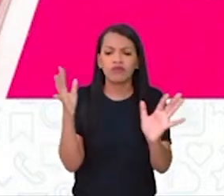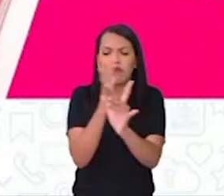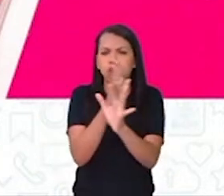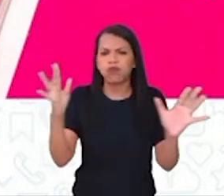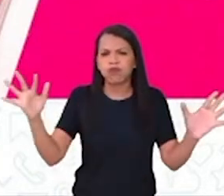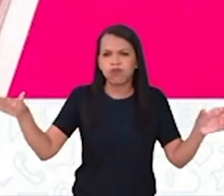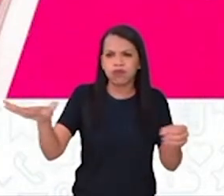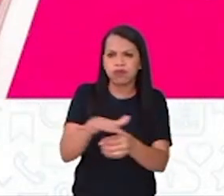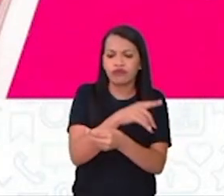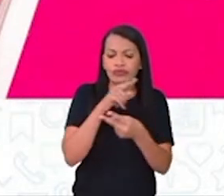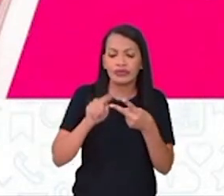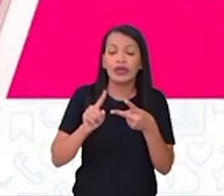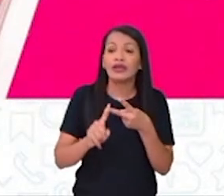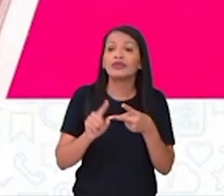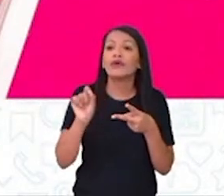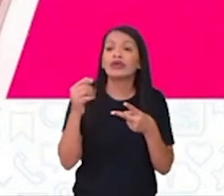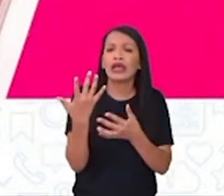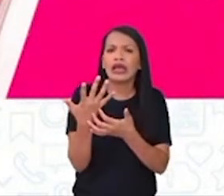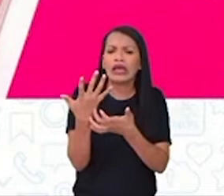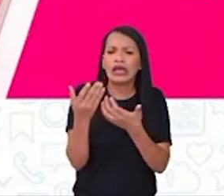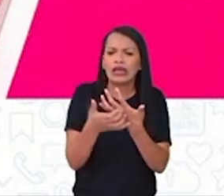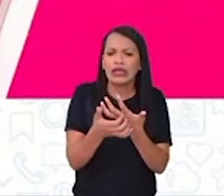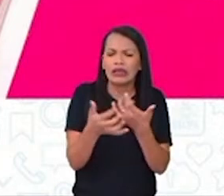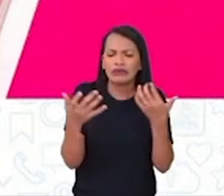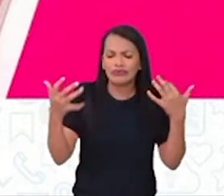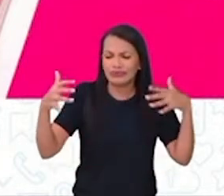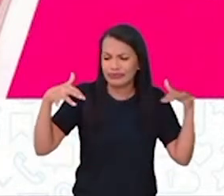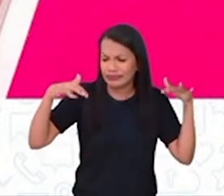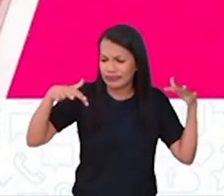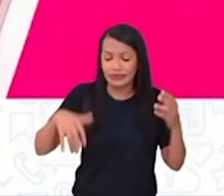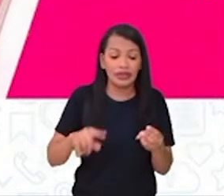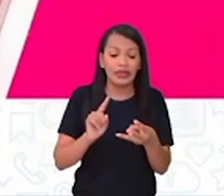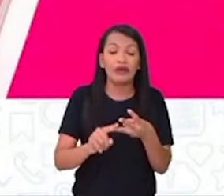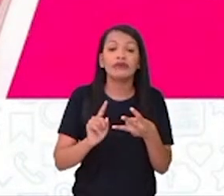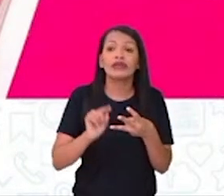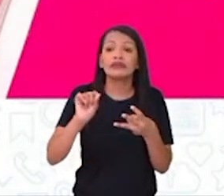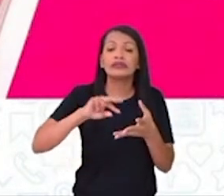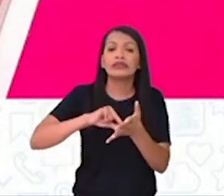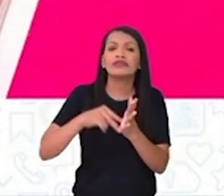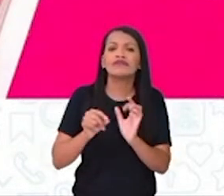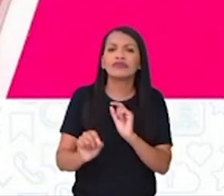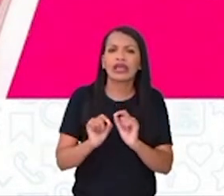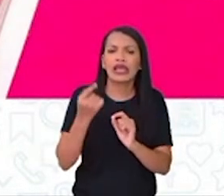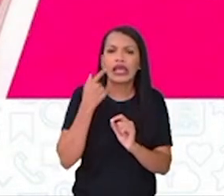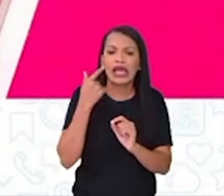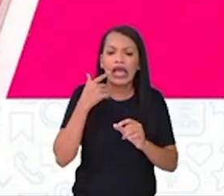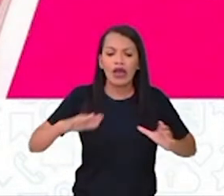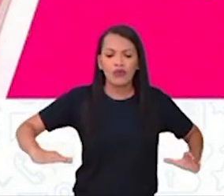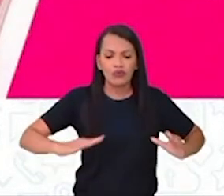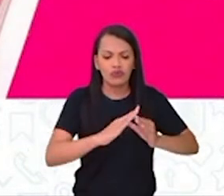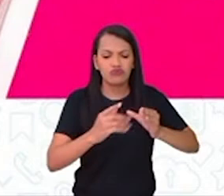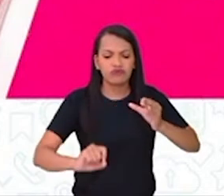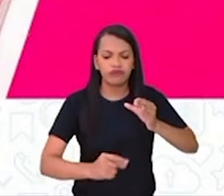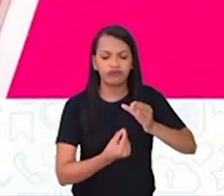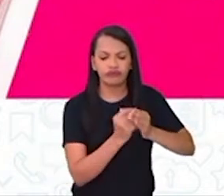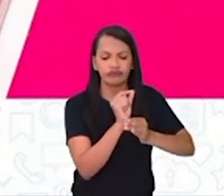3, o formigueiro refere-se à toca das formigas. Todas se relacionam com a ideia de multidão. Muitas